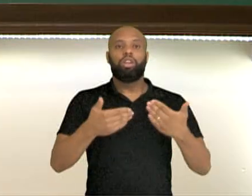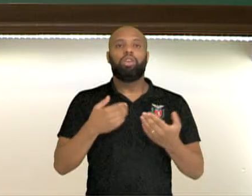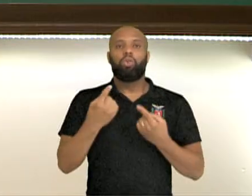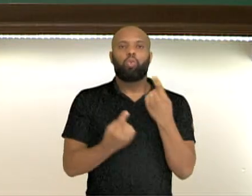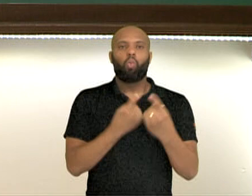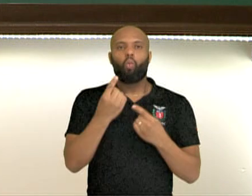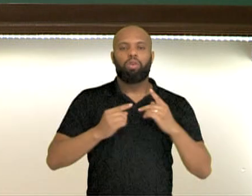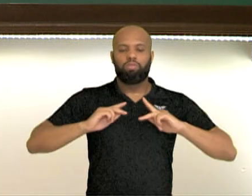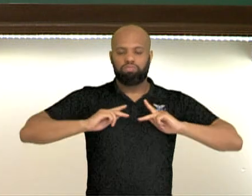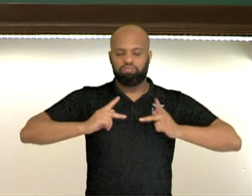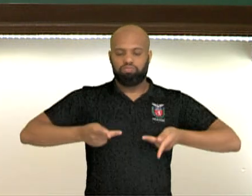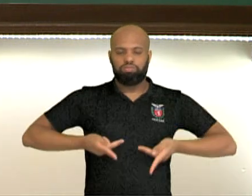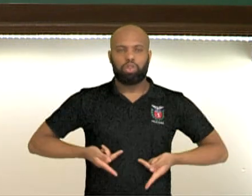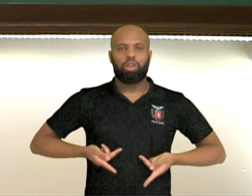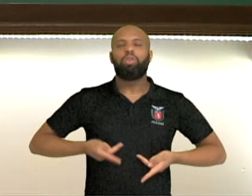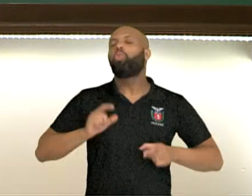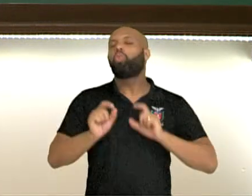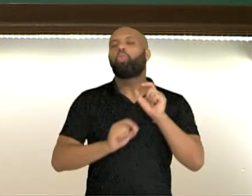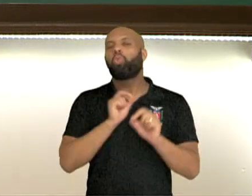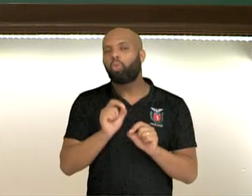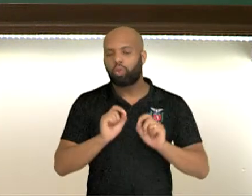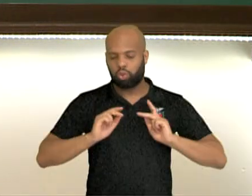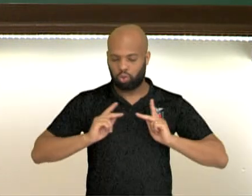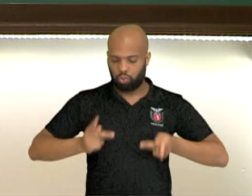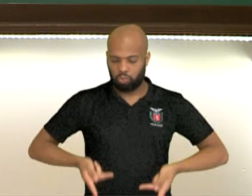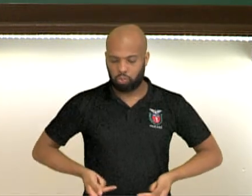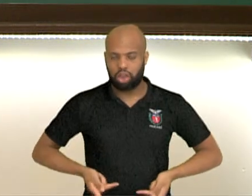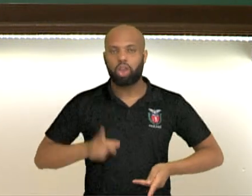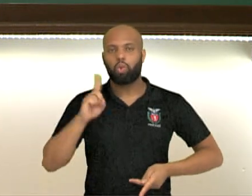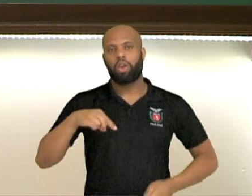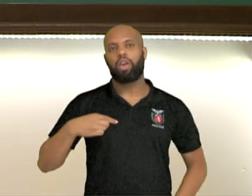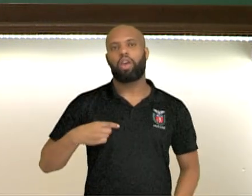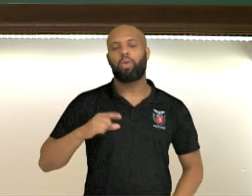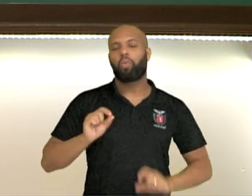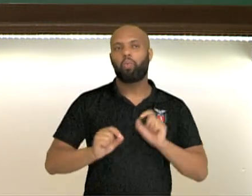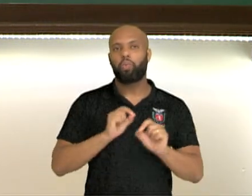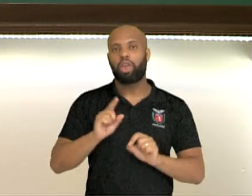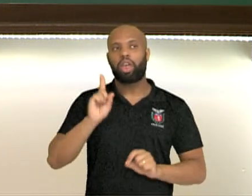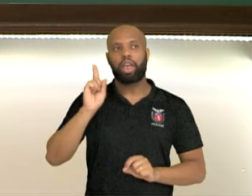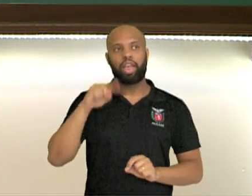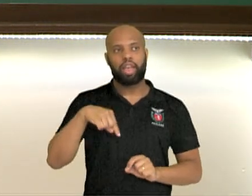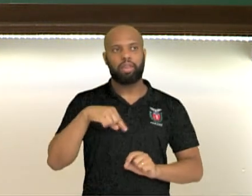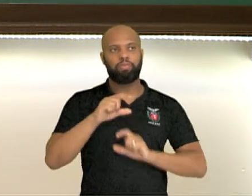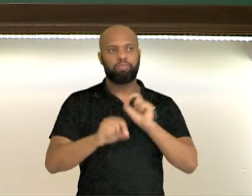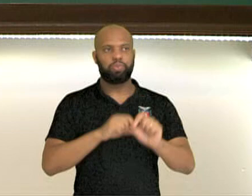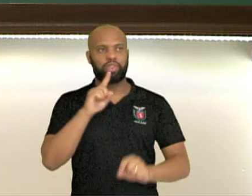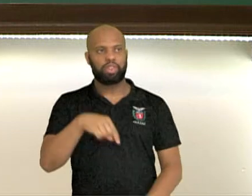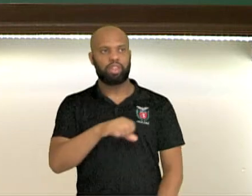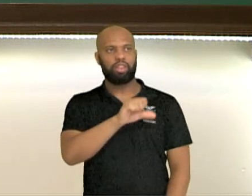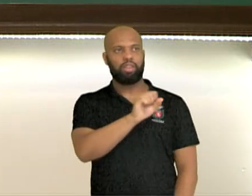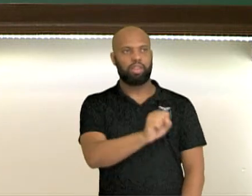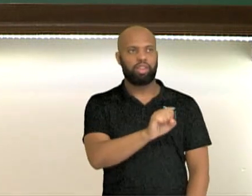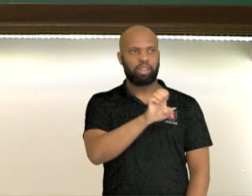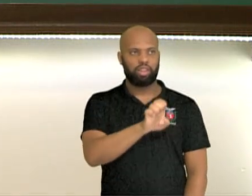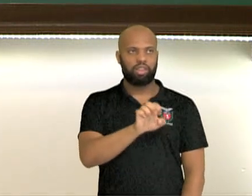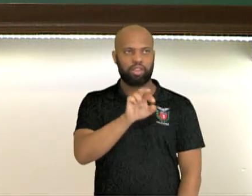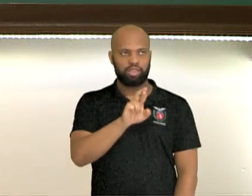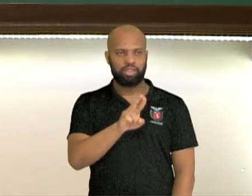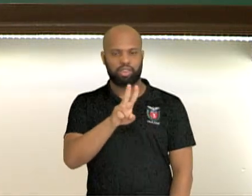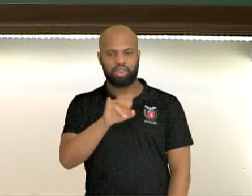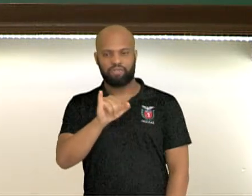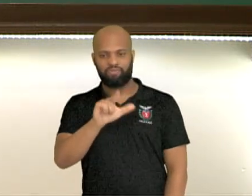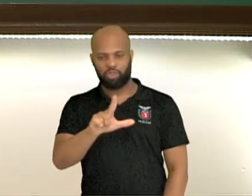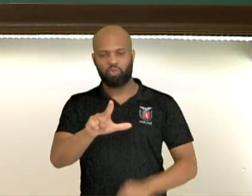do homem? O homem é chamado de um ser vil por natureza. Ser vil. Vil é uma pessoa